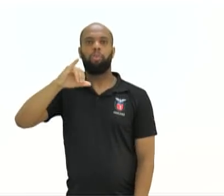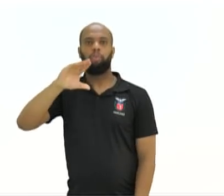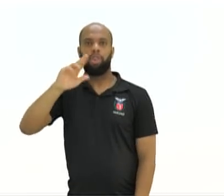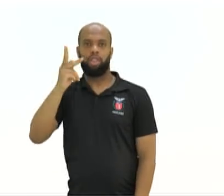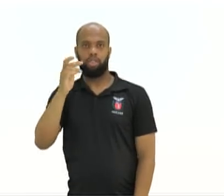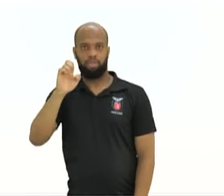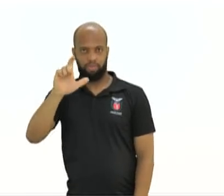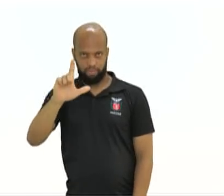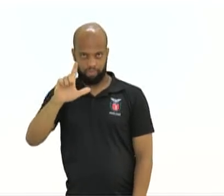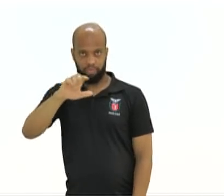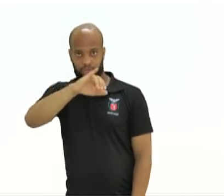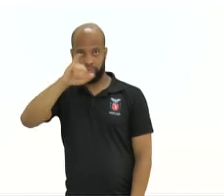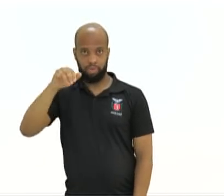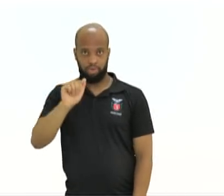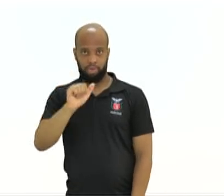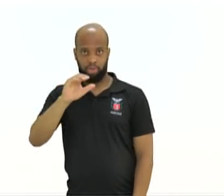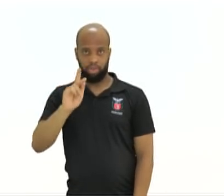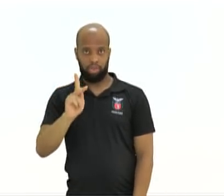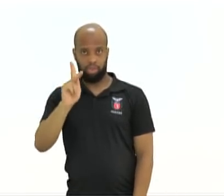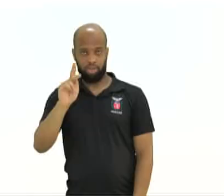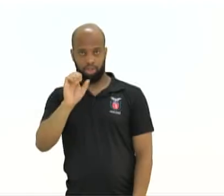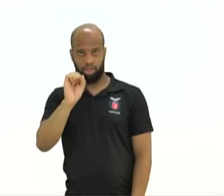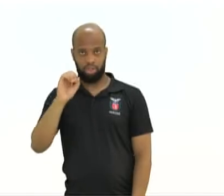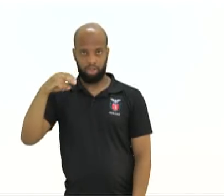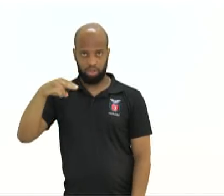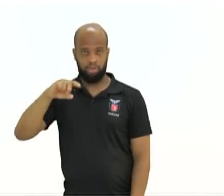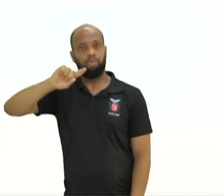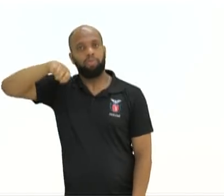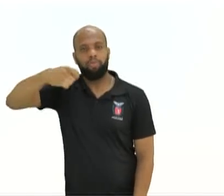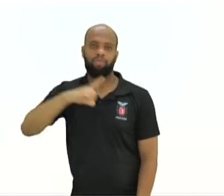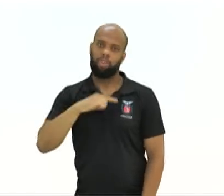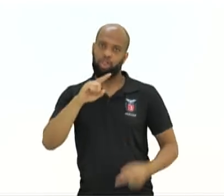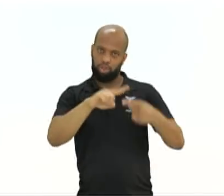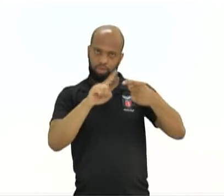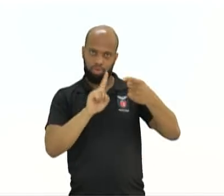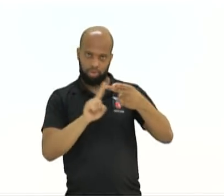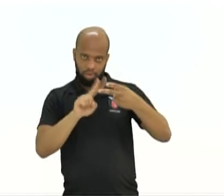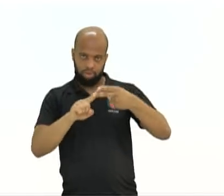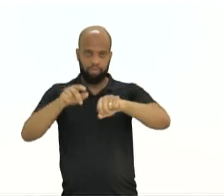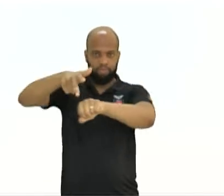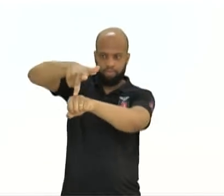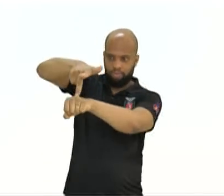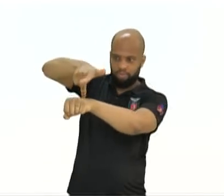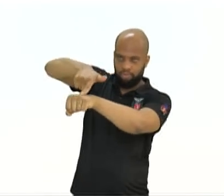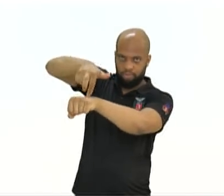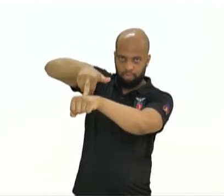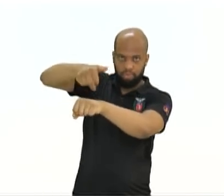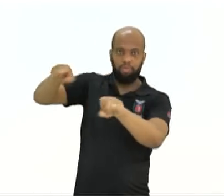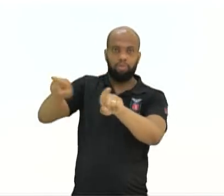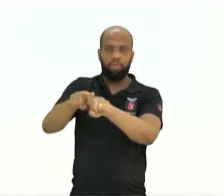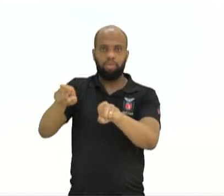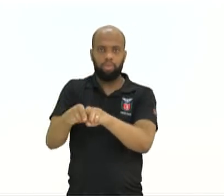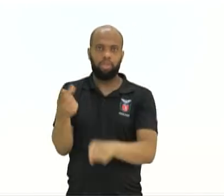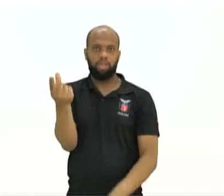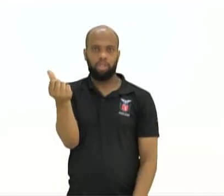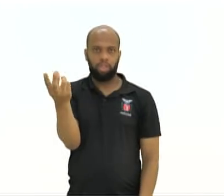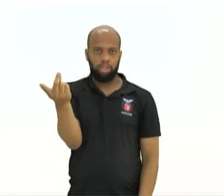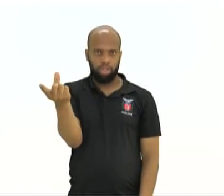tá? Ele realizou a performance do robô numa música do James Brown